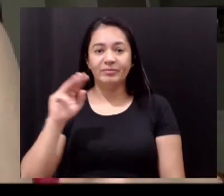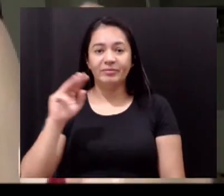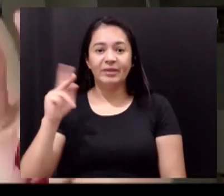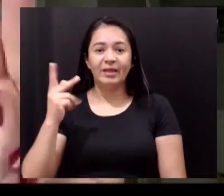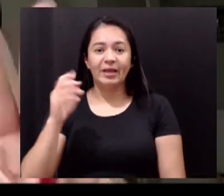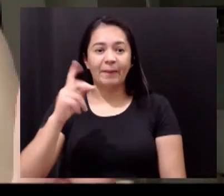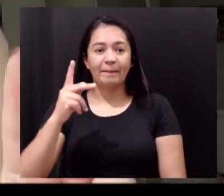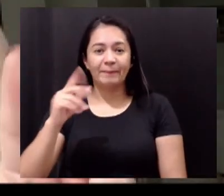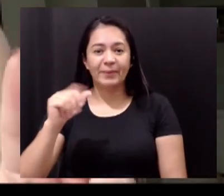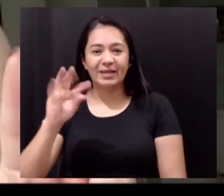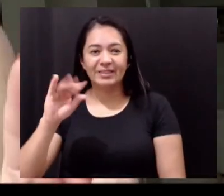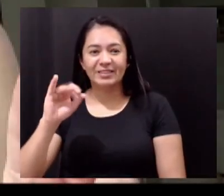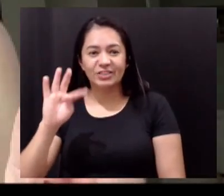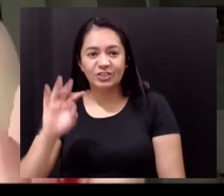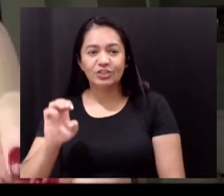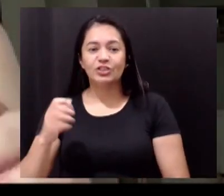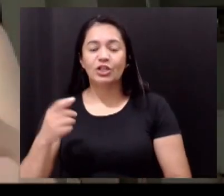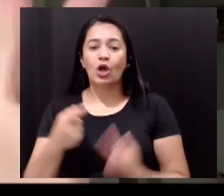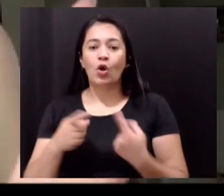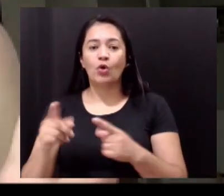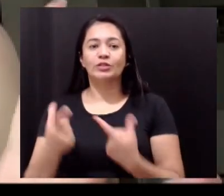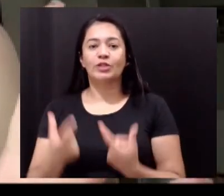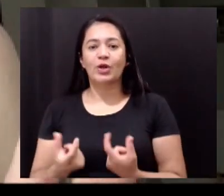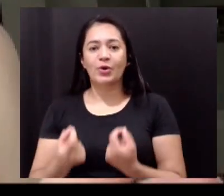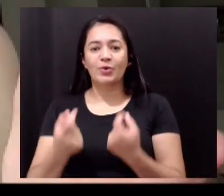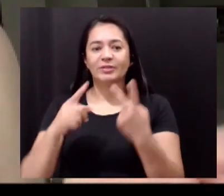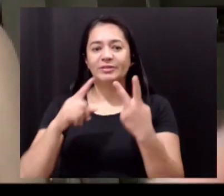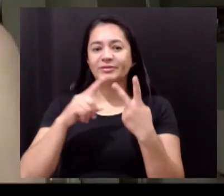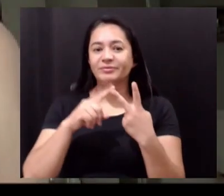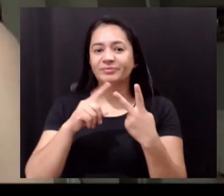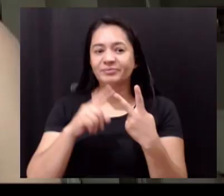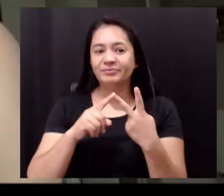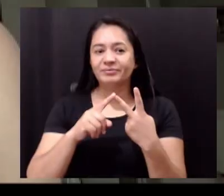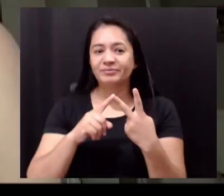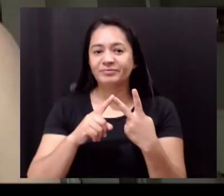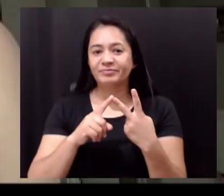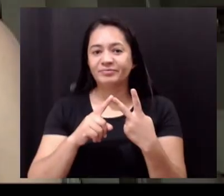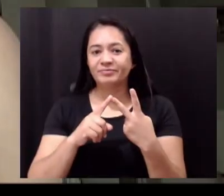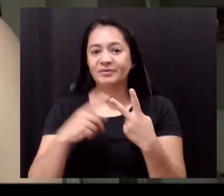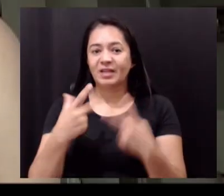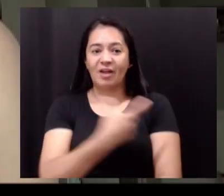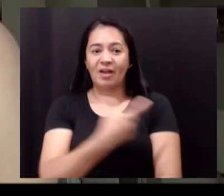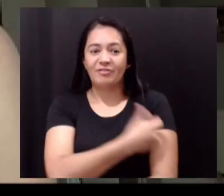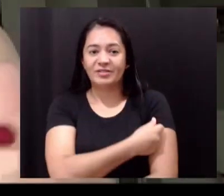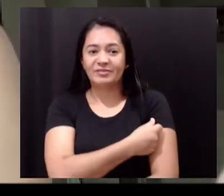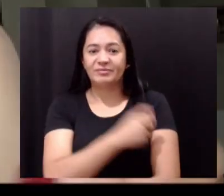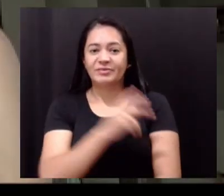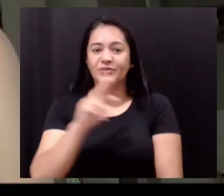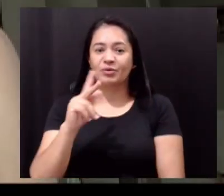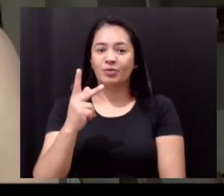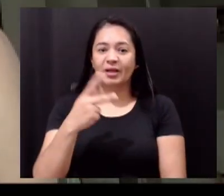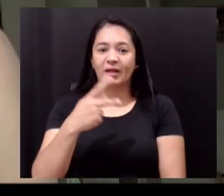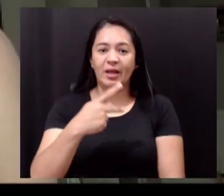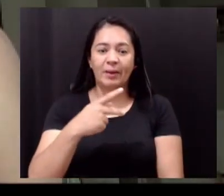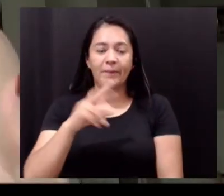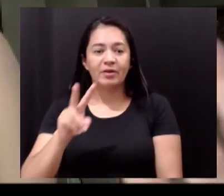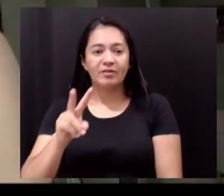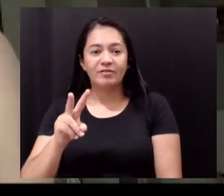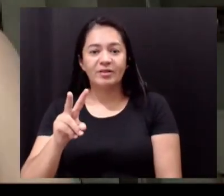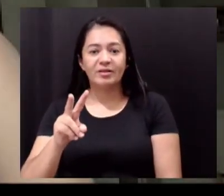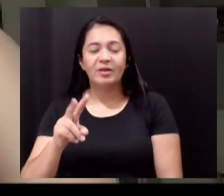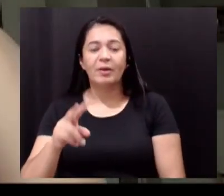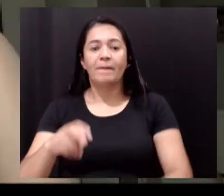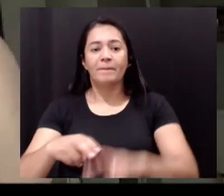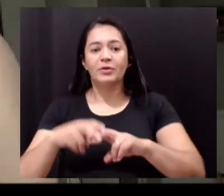fígado. Segunda vacina, que já não é tão utilizada, é a vacina do HPV. Um dos motivos é esse que a gente comentou. Eu e